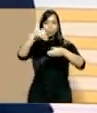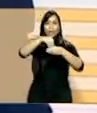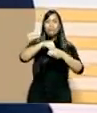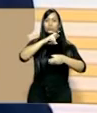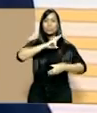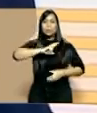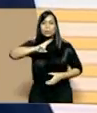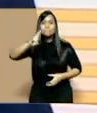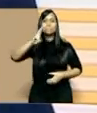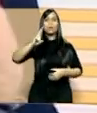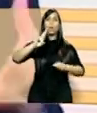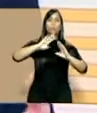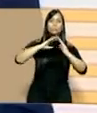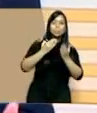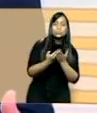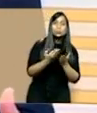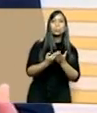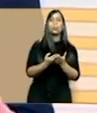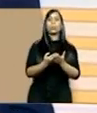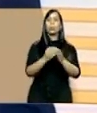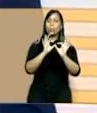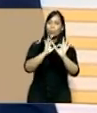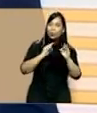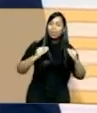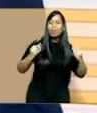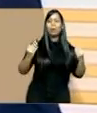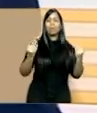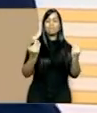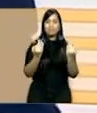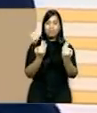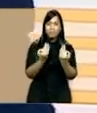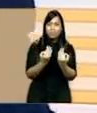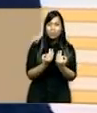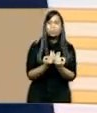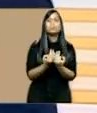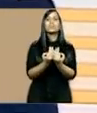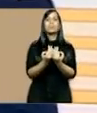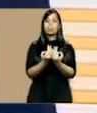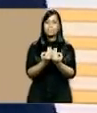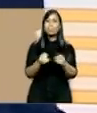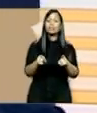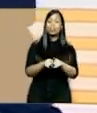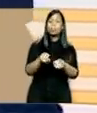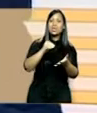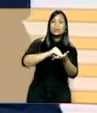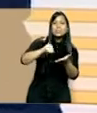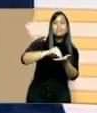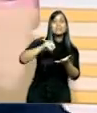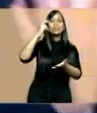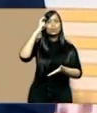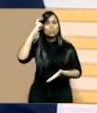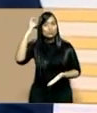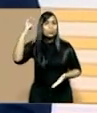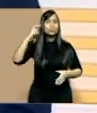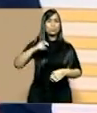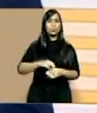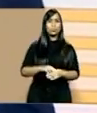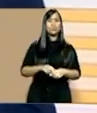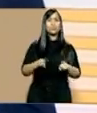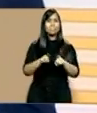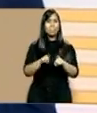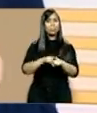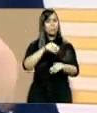religiosas, educacionais, a própria família, as secretarias de cultura, o governo, os 3